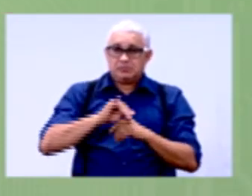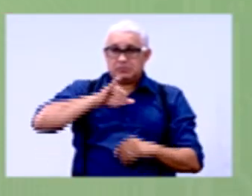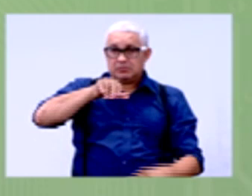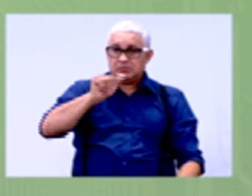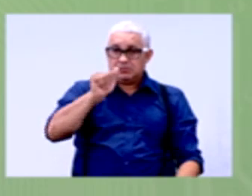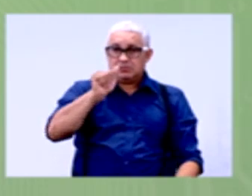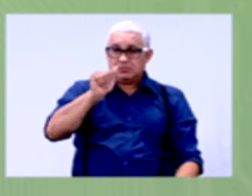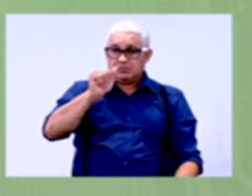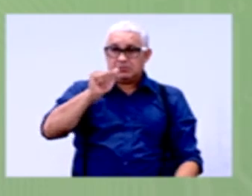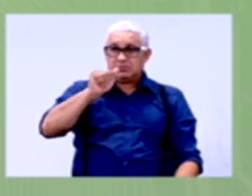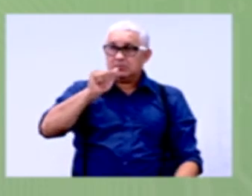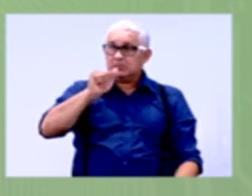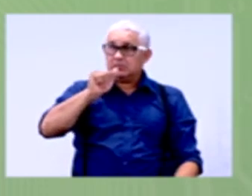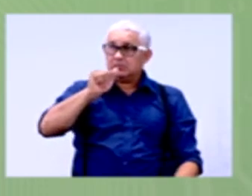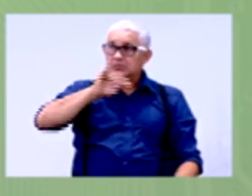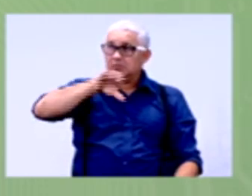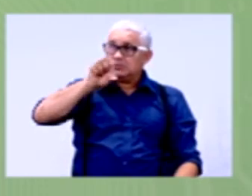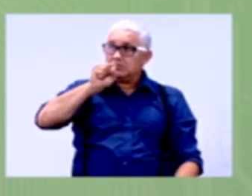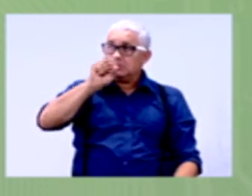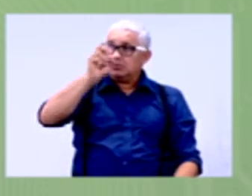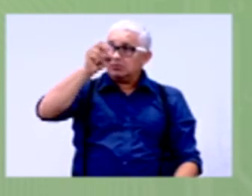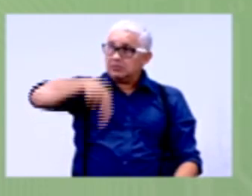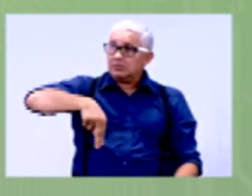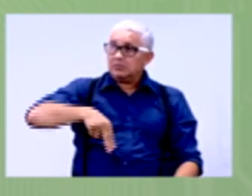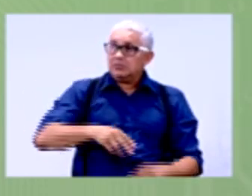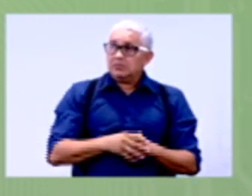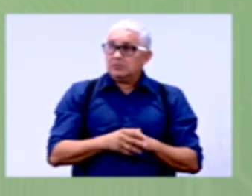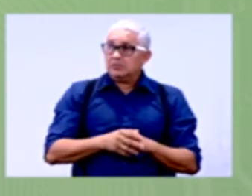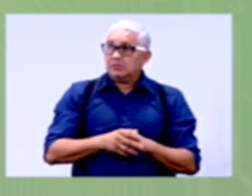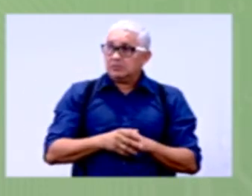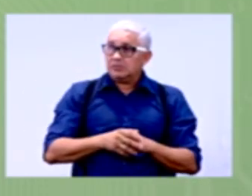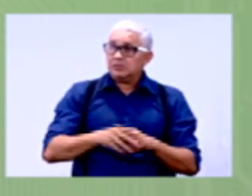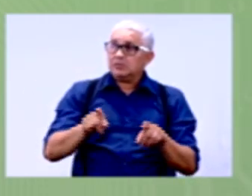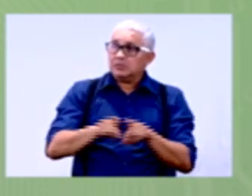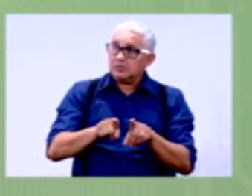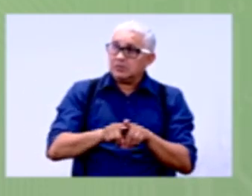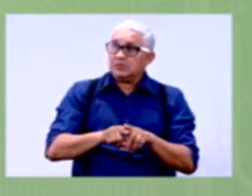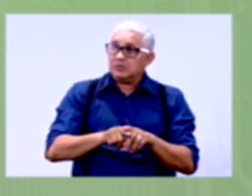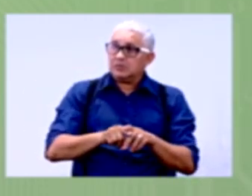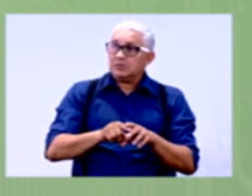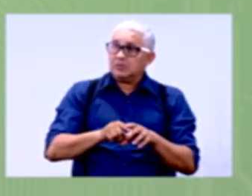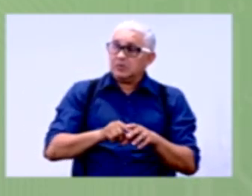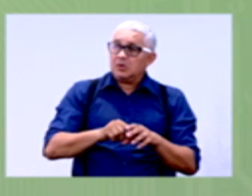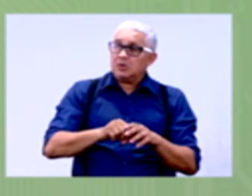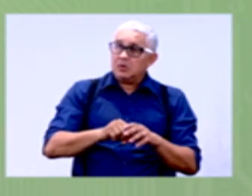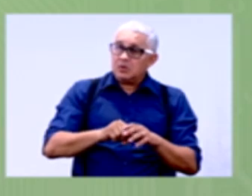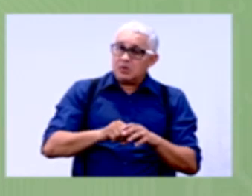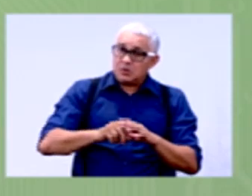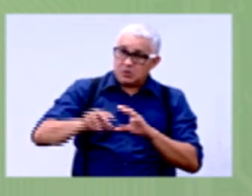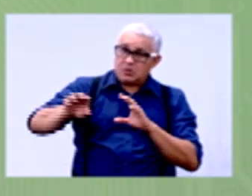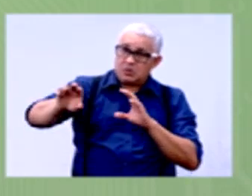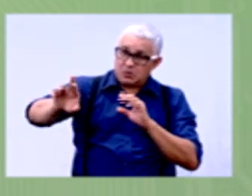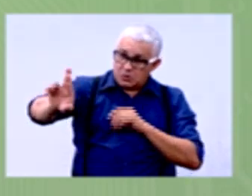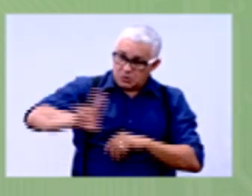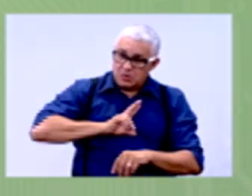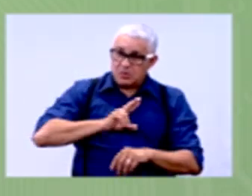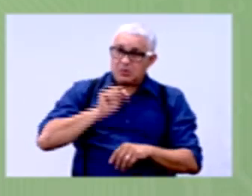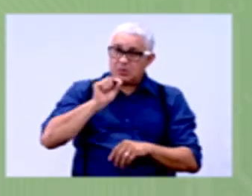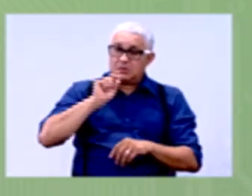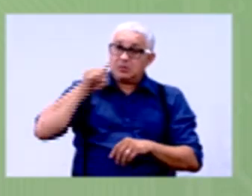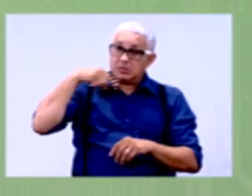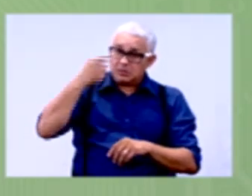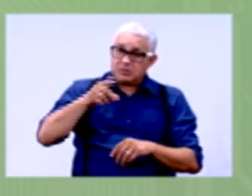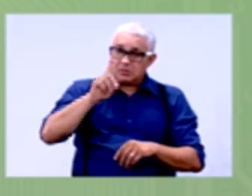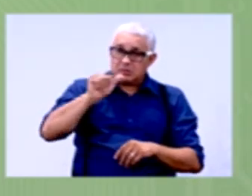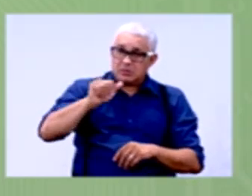né? Através do armazenamento local, e recebe o que foi processado depois, por meio do